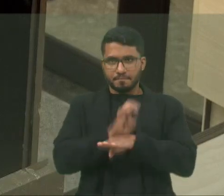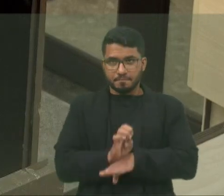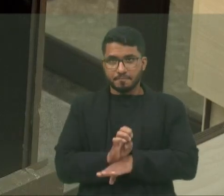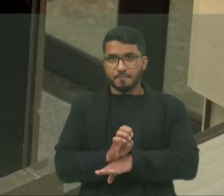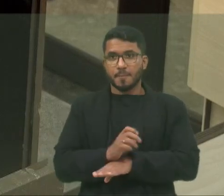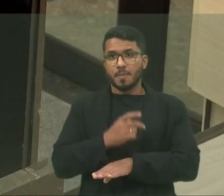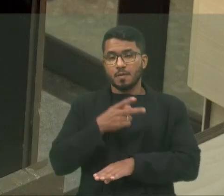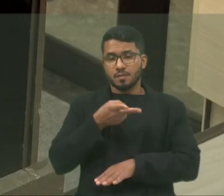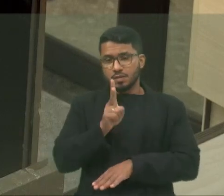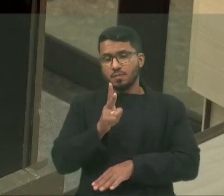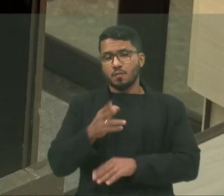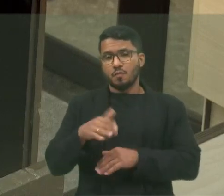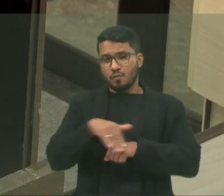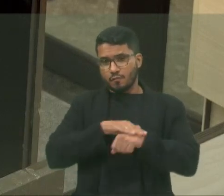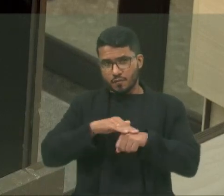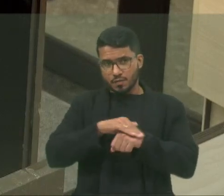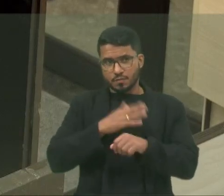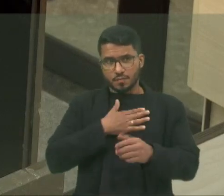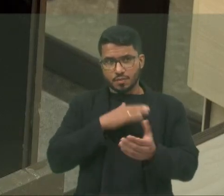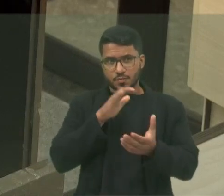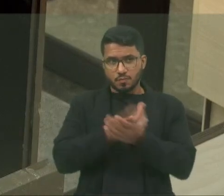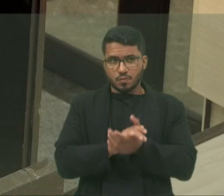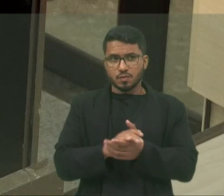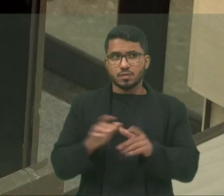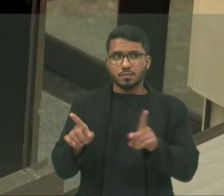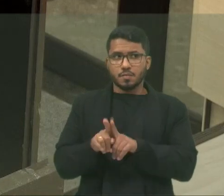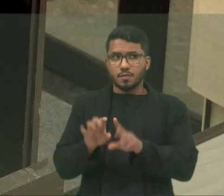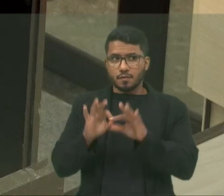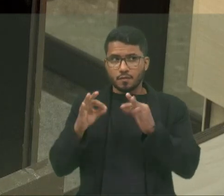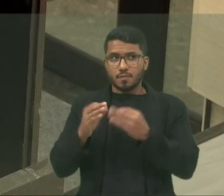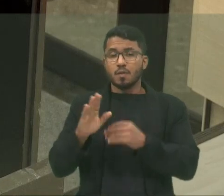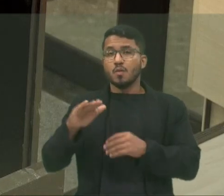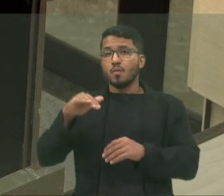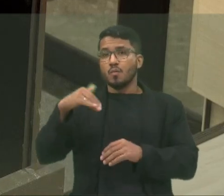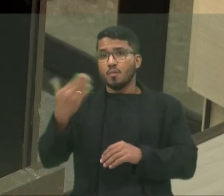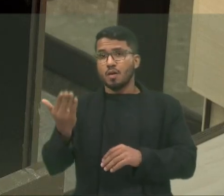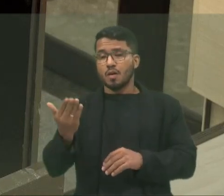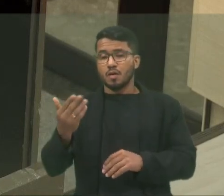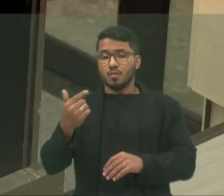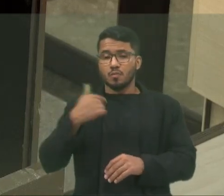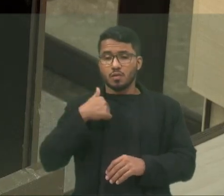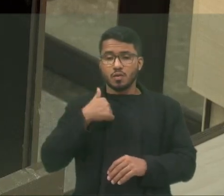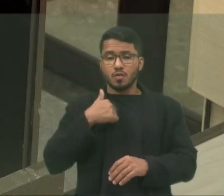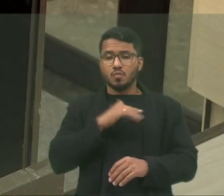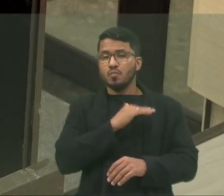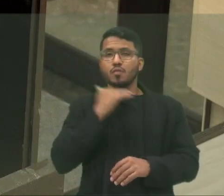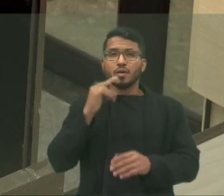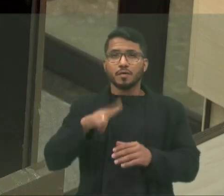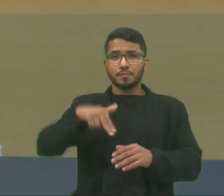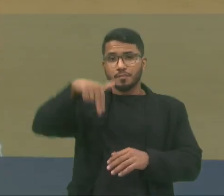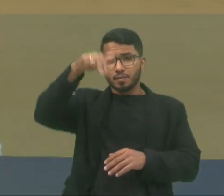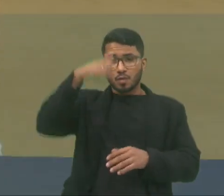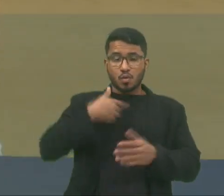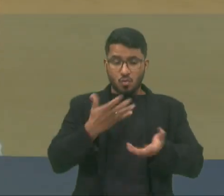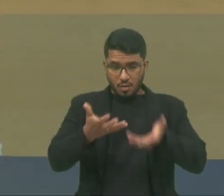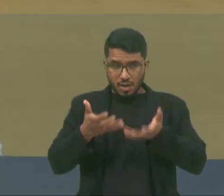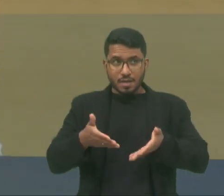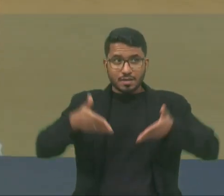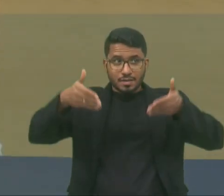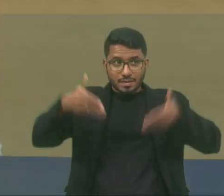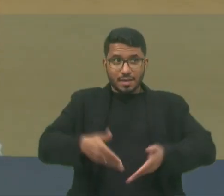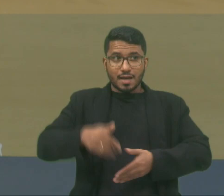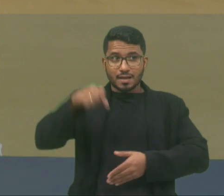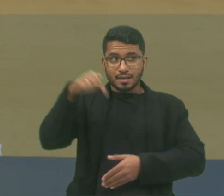minha esposa e minha família que quando Deus me levar para o Oriente Eterno, que me enterre aqui.